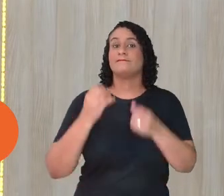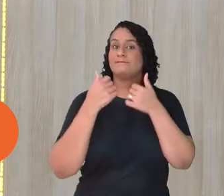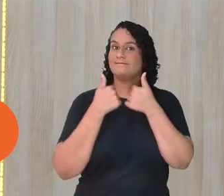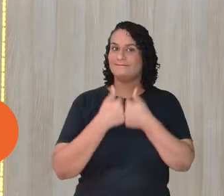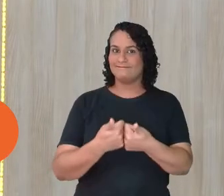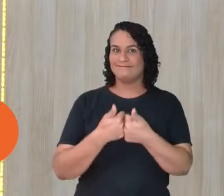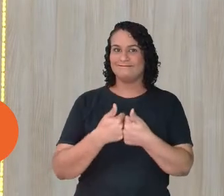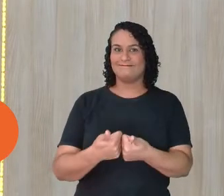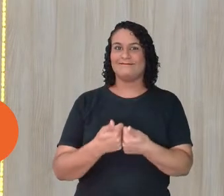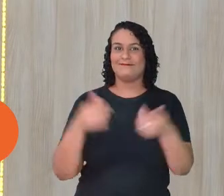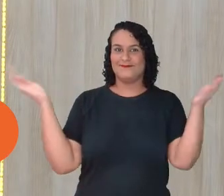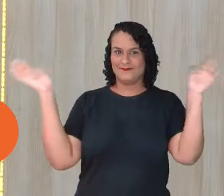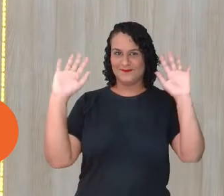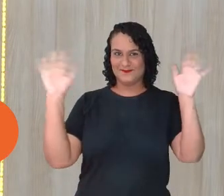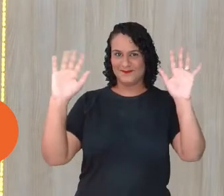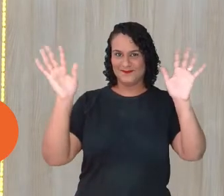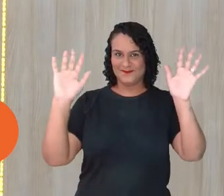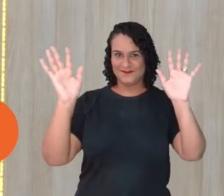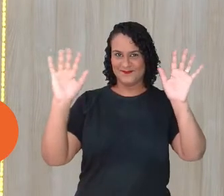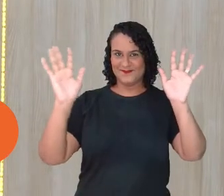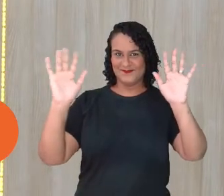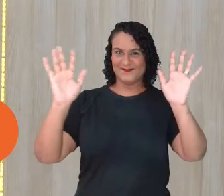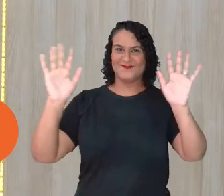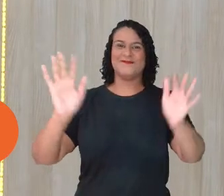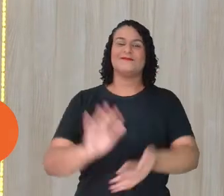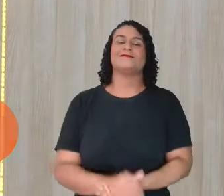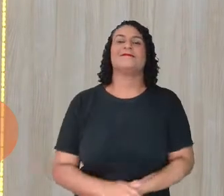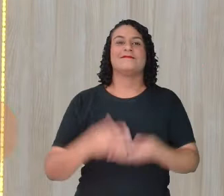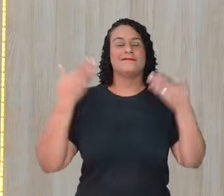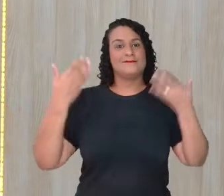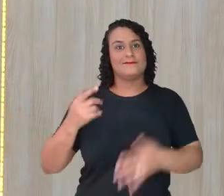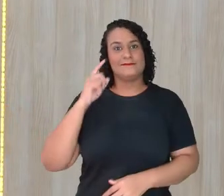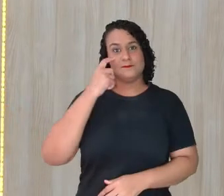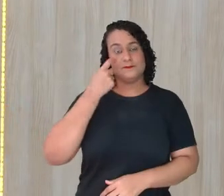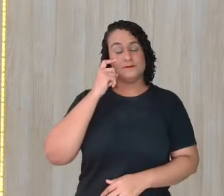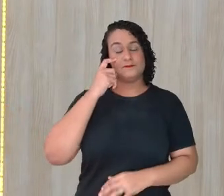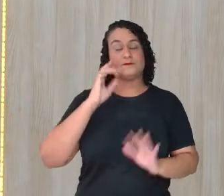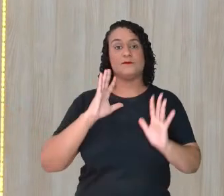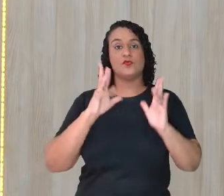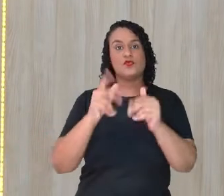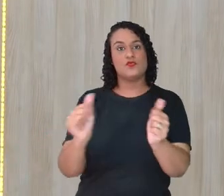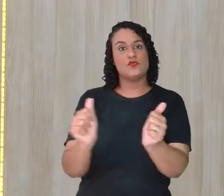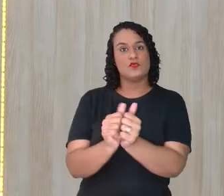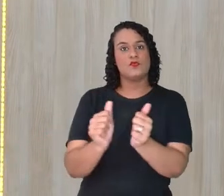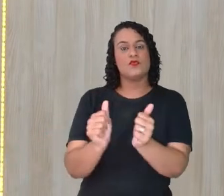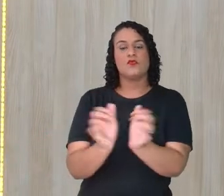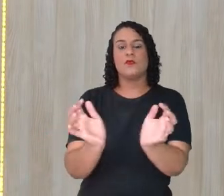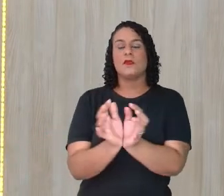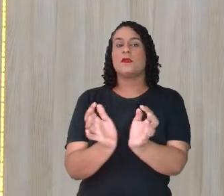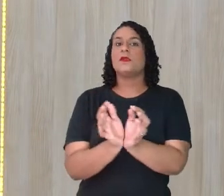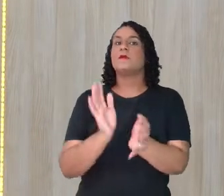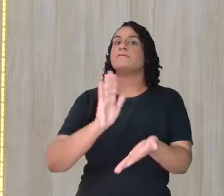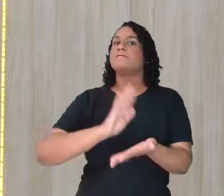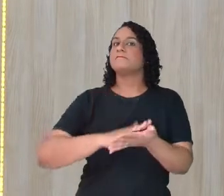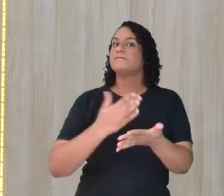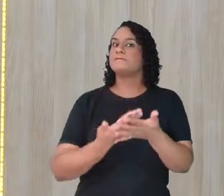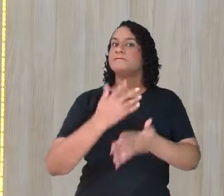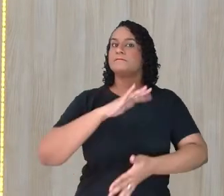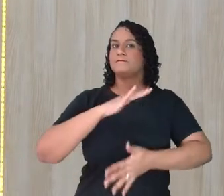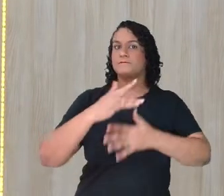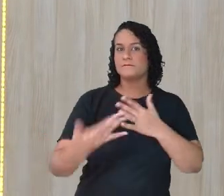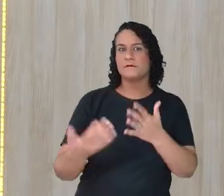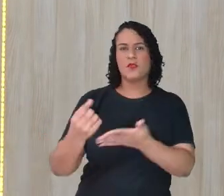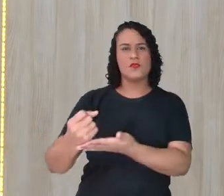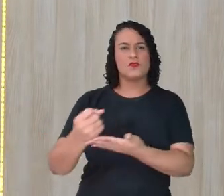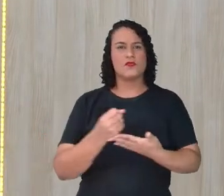Faz teu nome, dá um tchauzinho aí pro pessoal. Pronto, Elaine, junto com toda a equipe de intérprete de Libras, nos